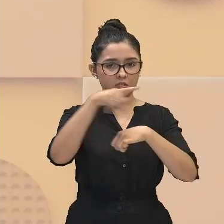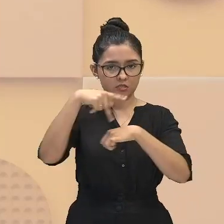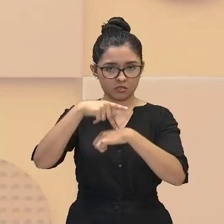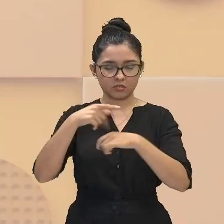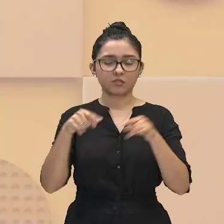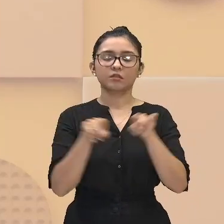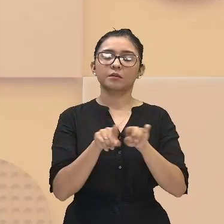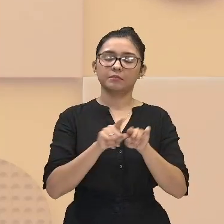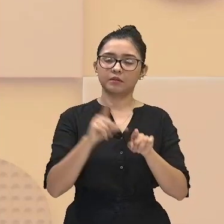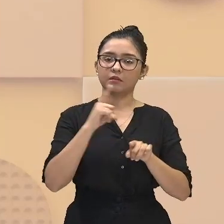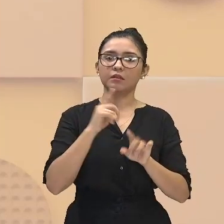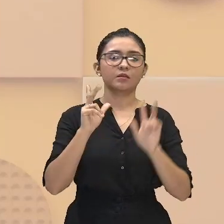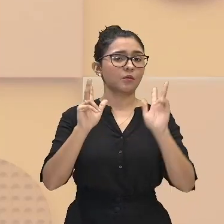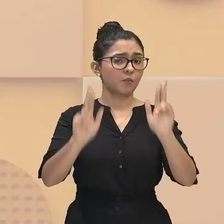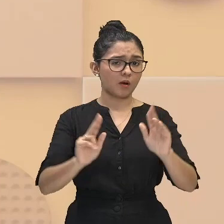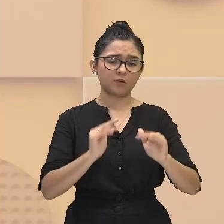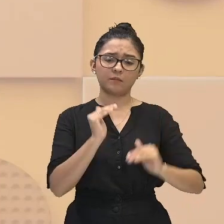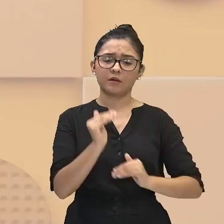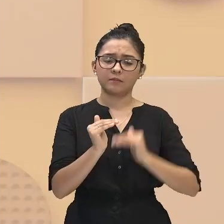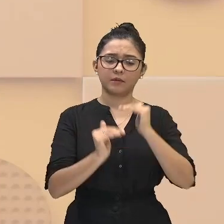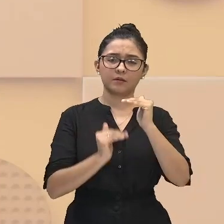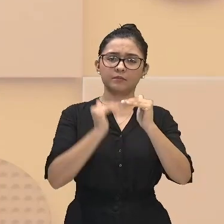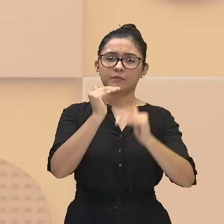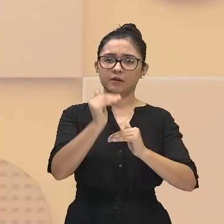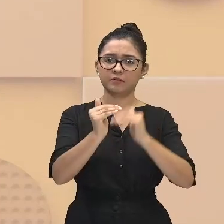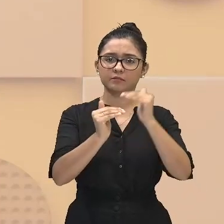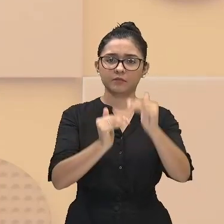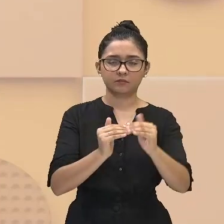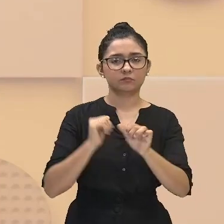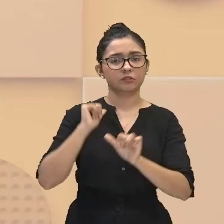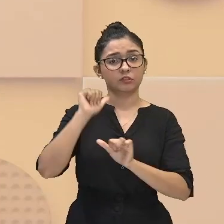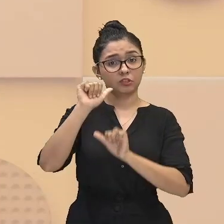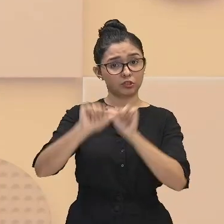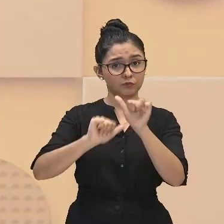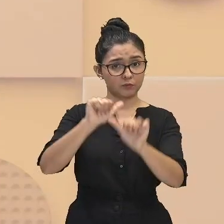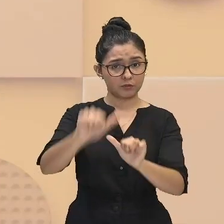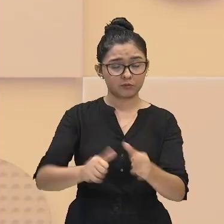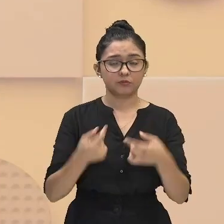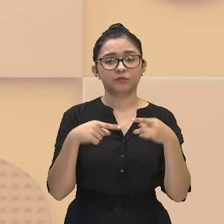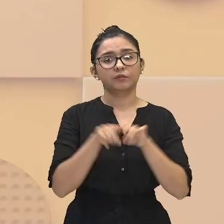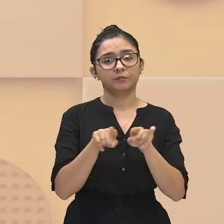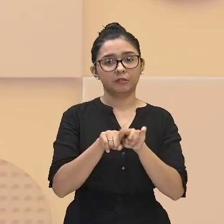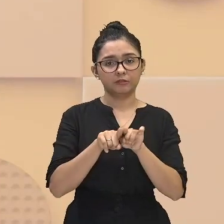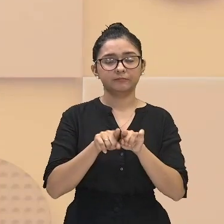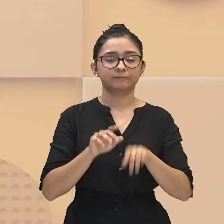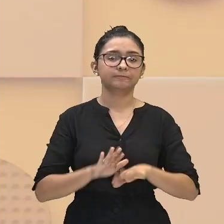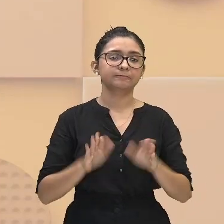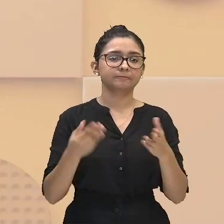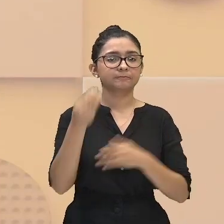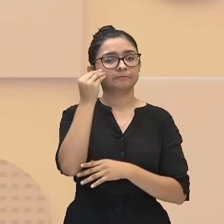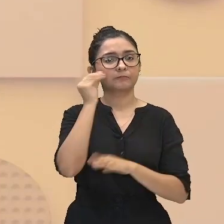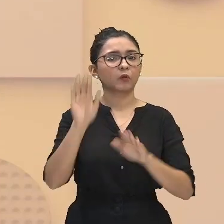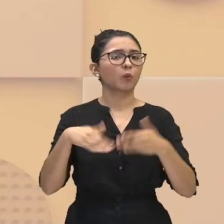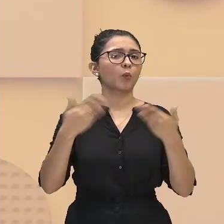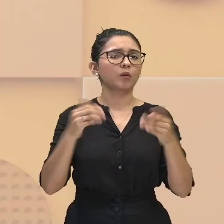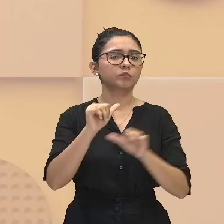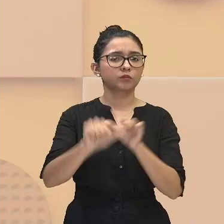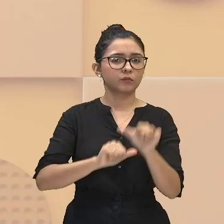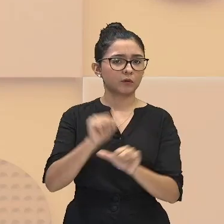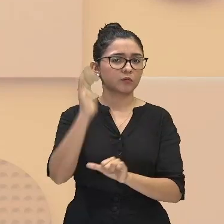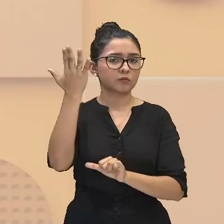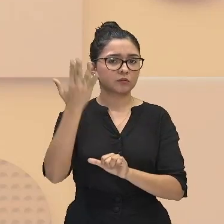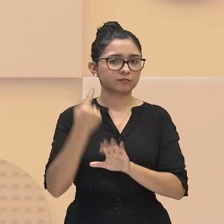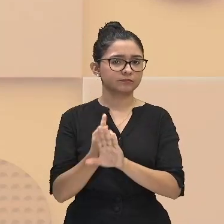também passaram por diversas etapas, por várias transformações. Então, vamos ver essas transformações que